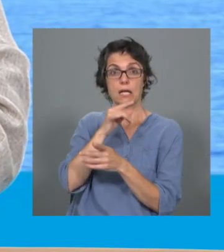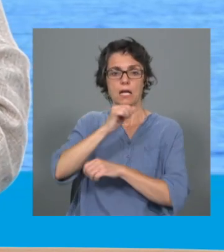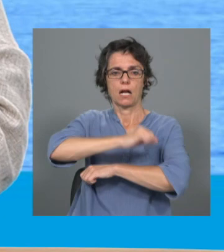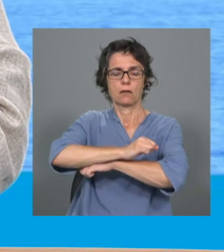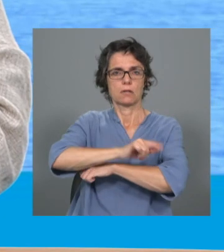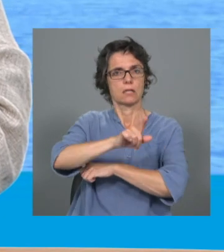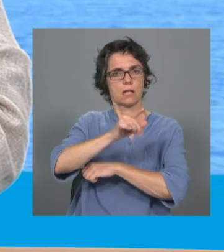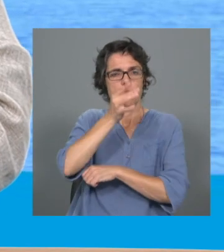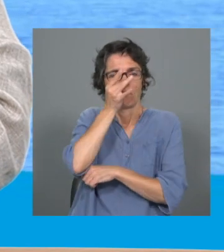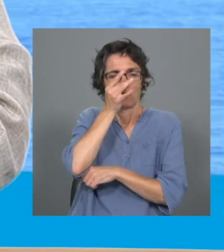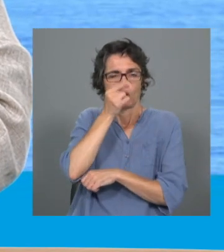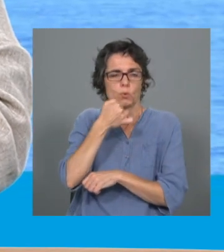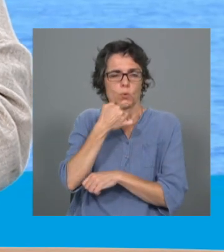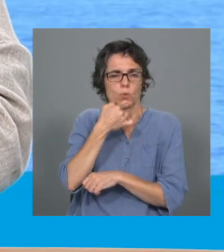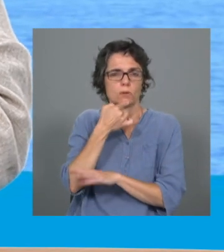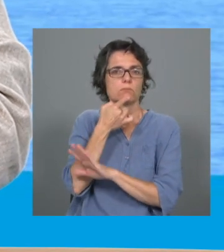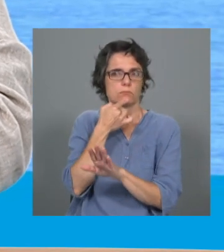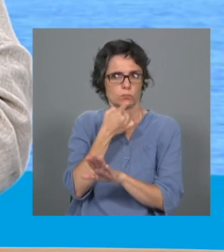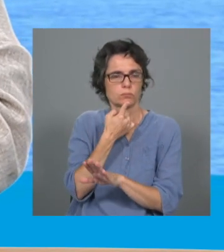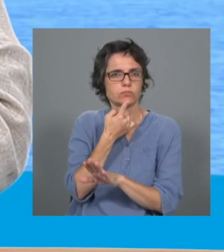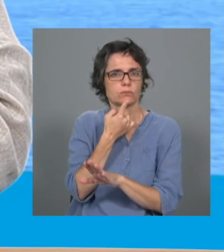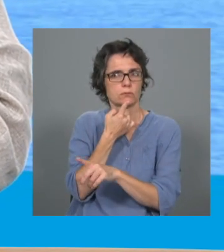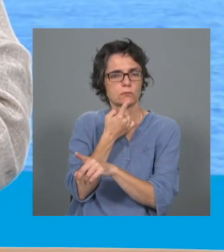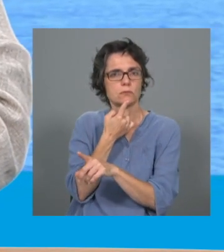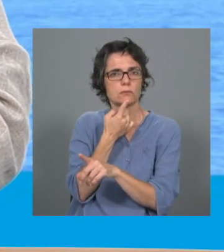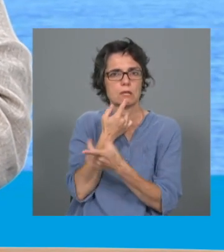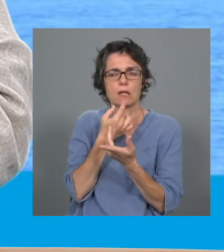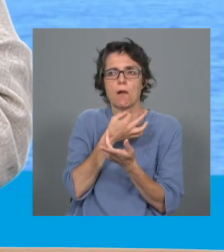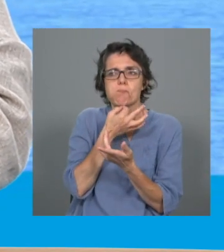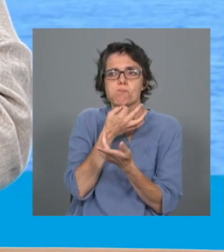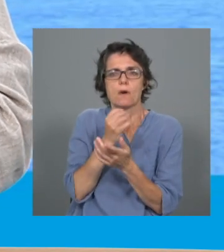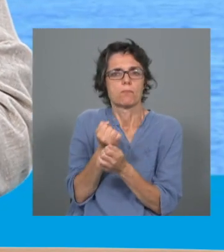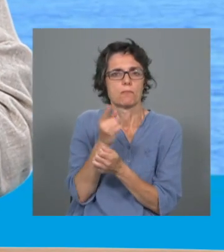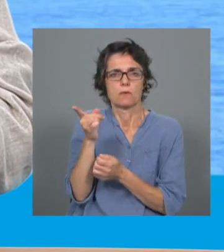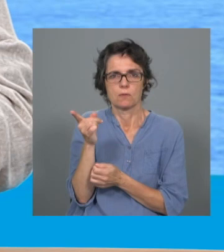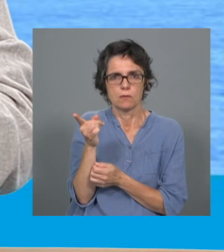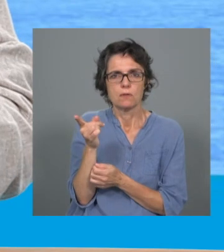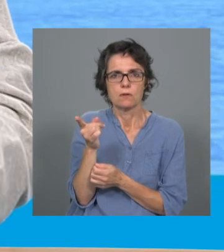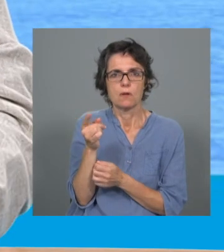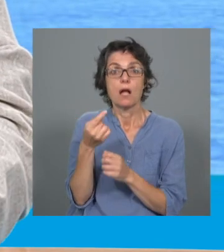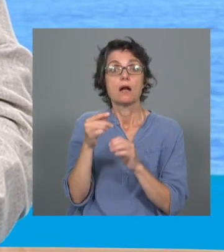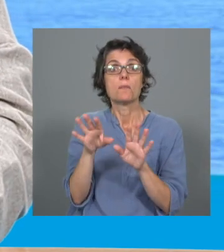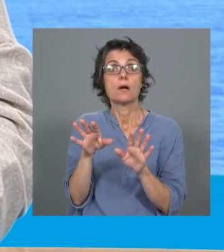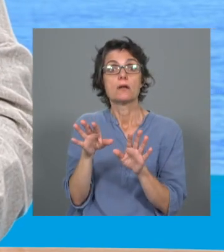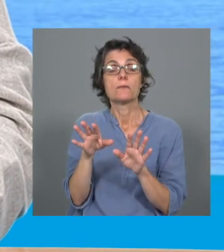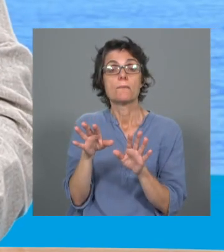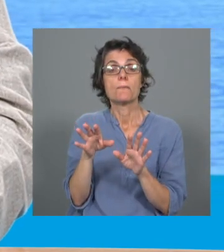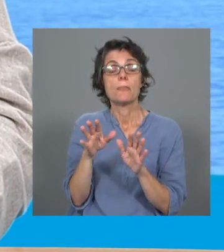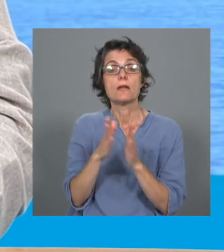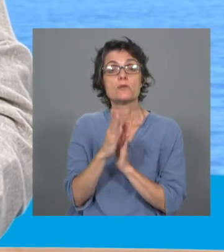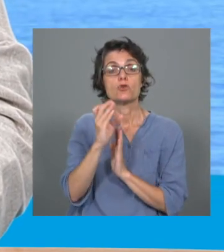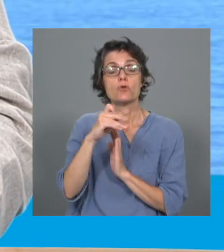enorme fragilidade, já quase sem conseguir articular palavras. Mas o São João Paulo II tinha uma